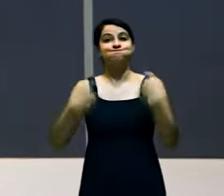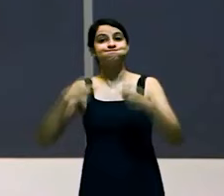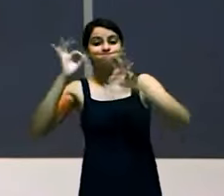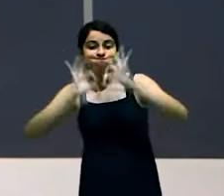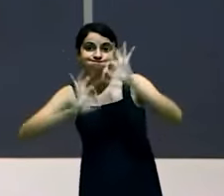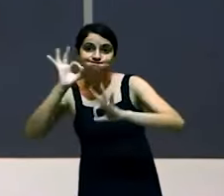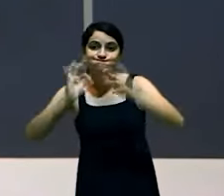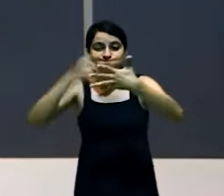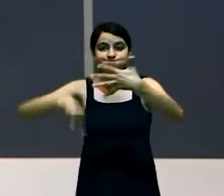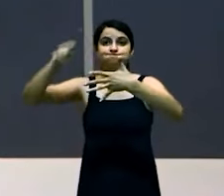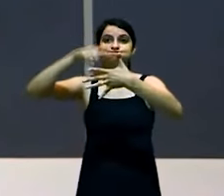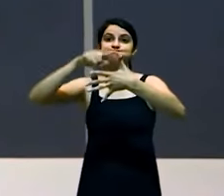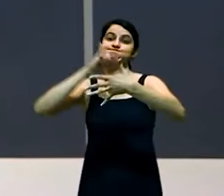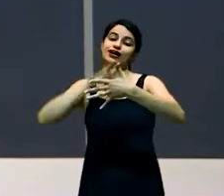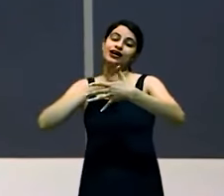vida com Deus.